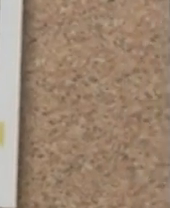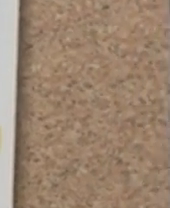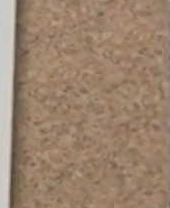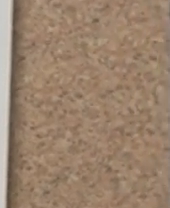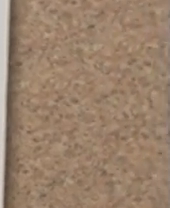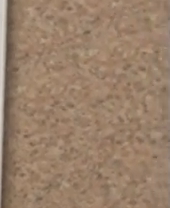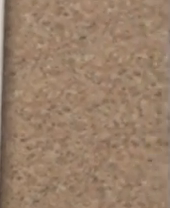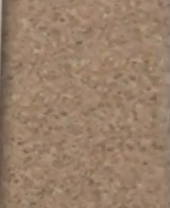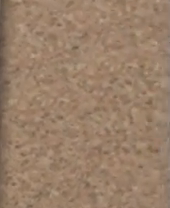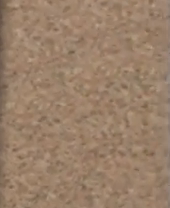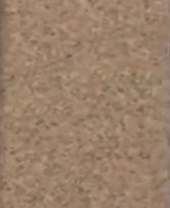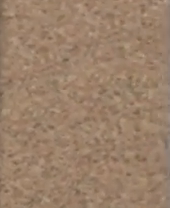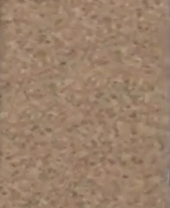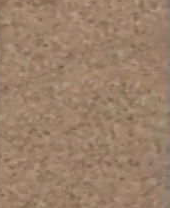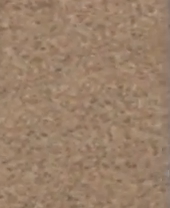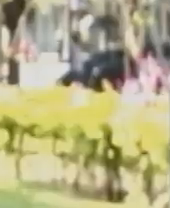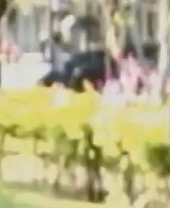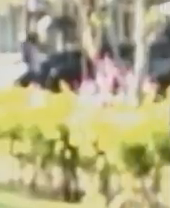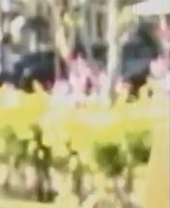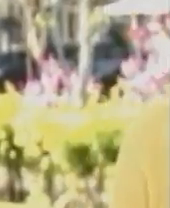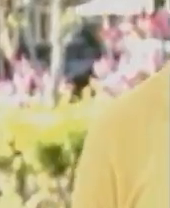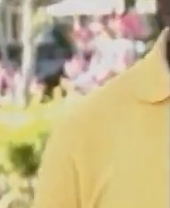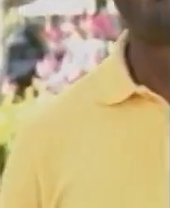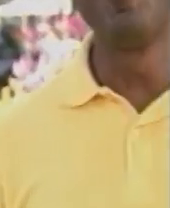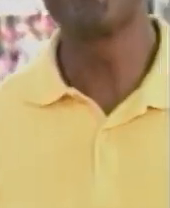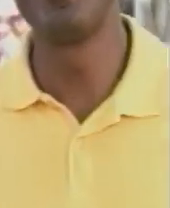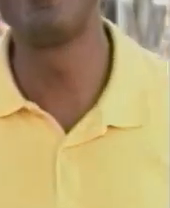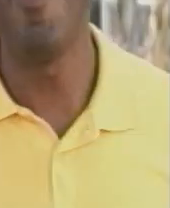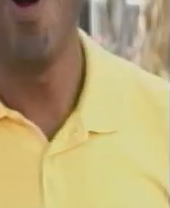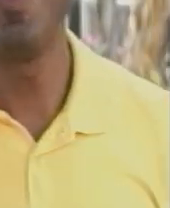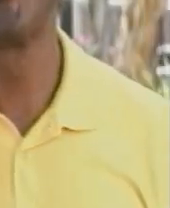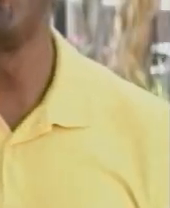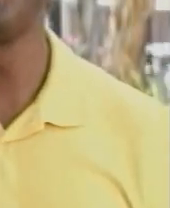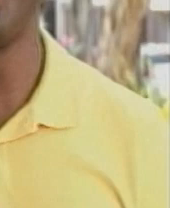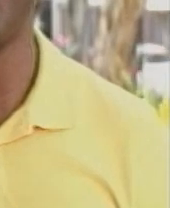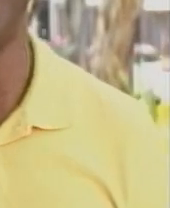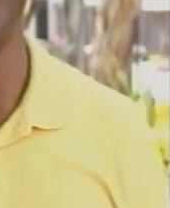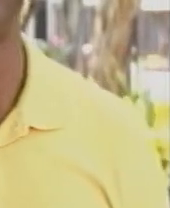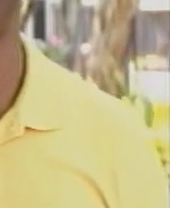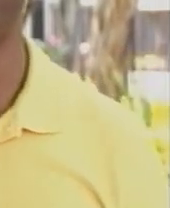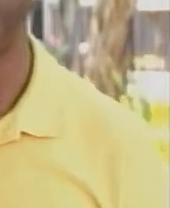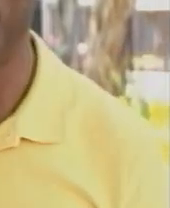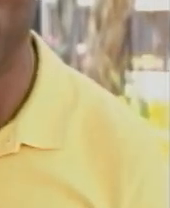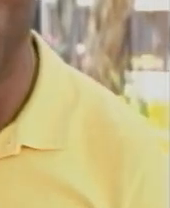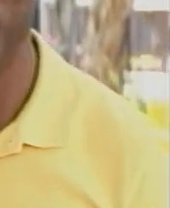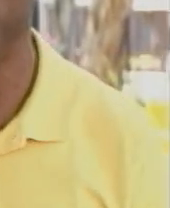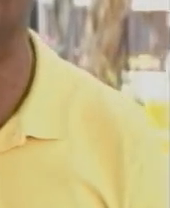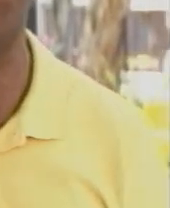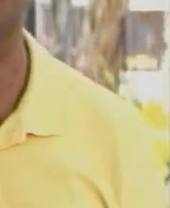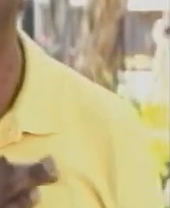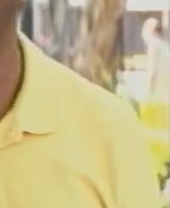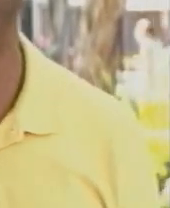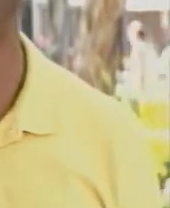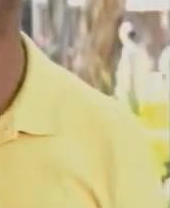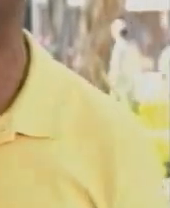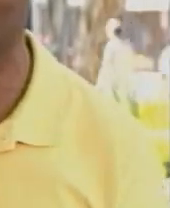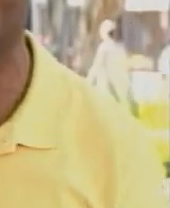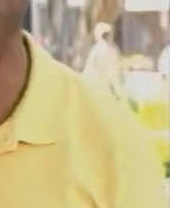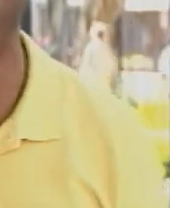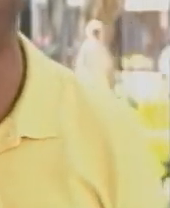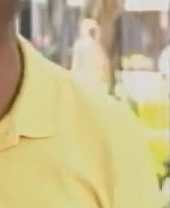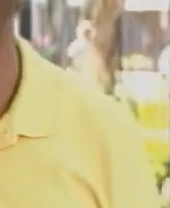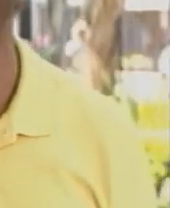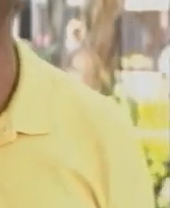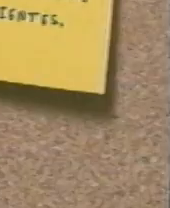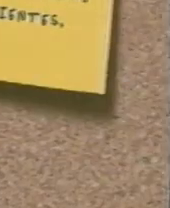mérito institucional do ensino médio. Vamos conhecer agora os outros estudantes e pesquisadores que se destacaram